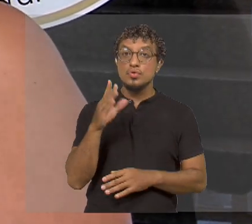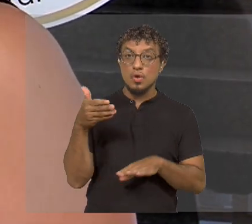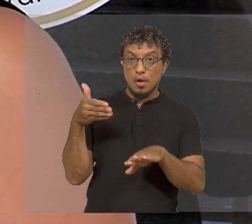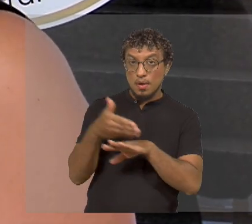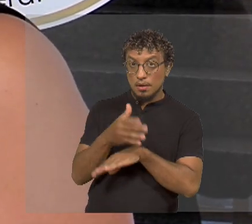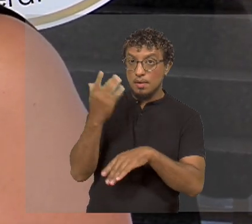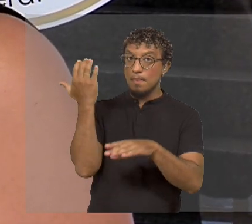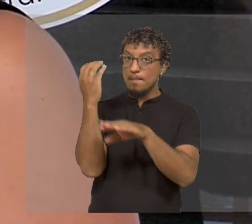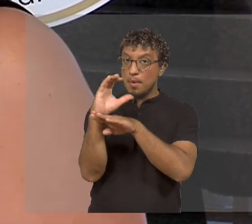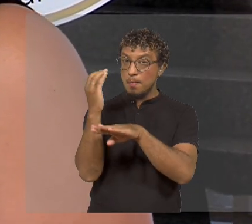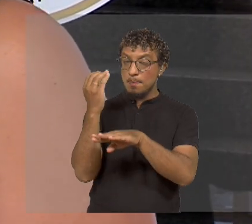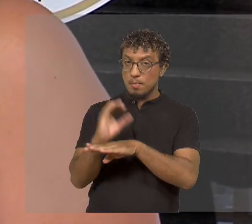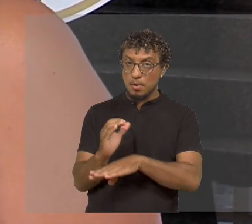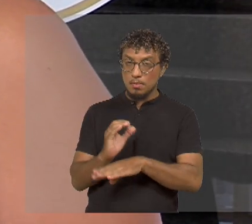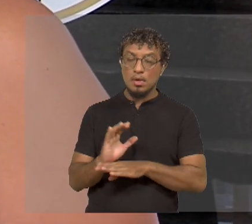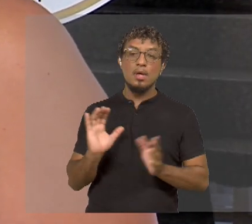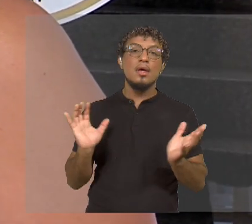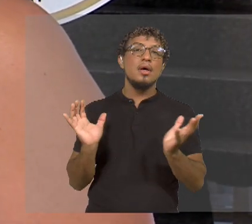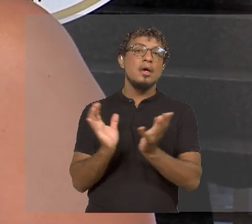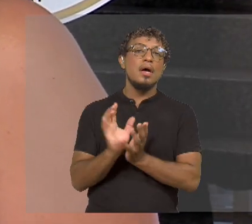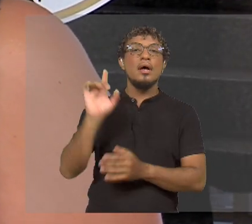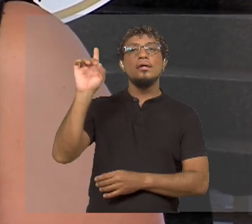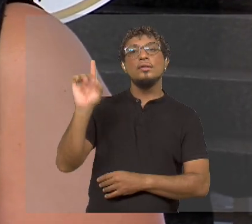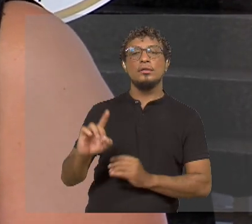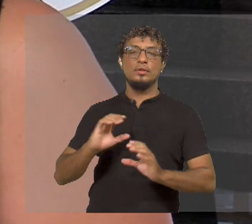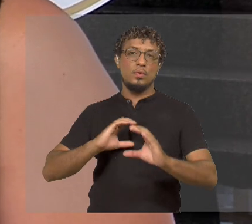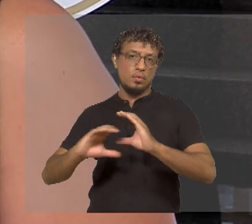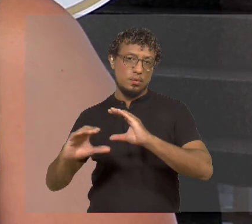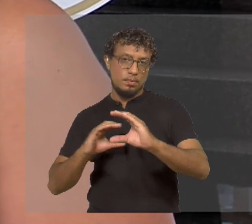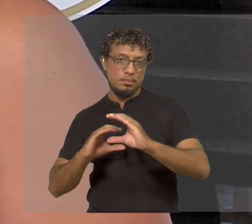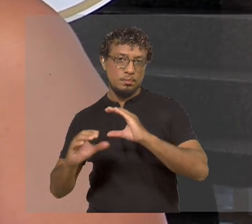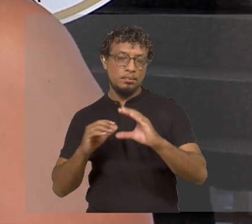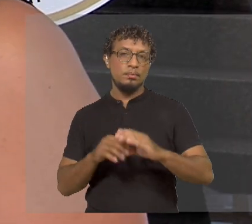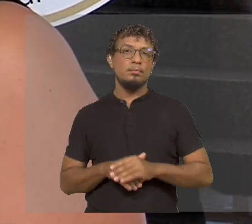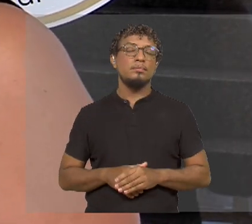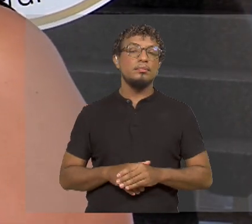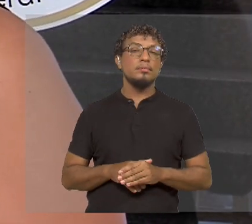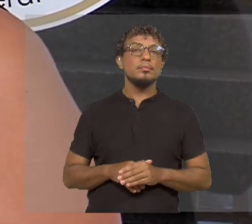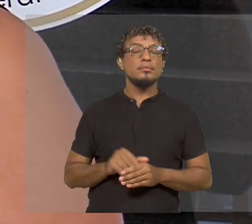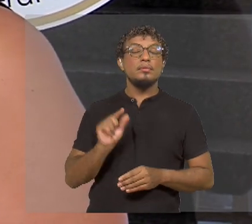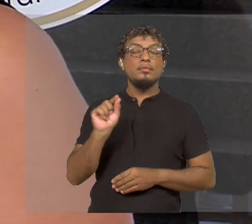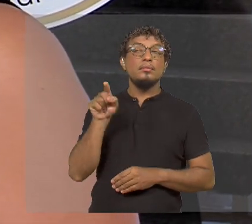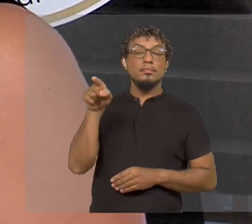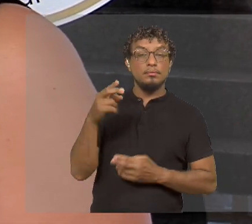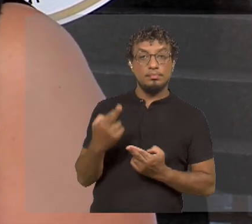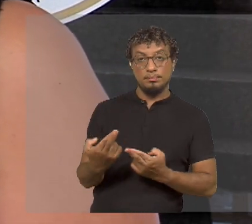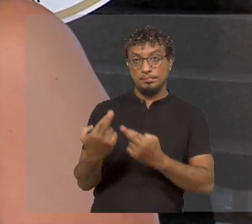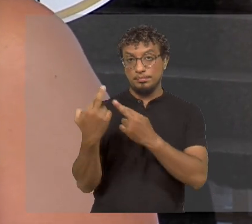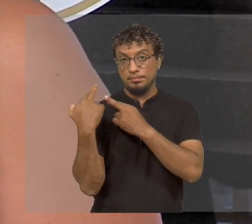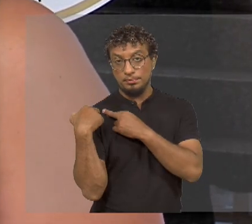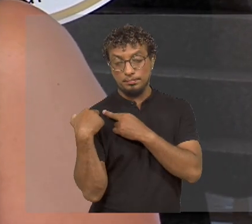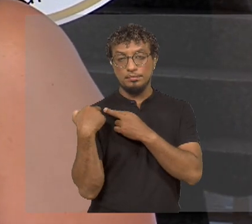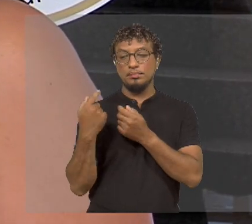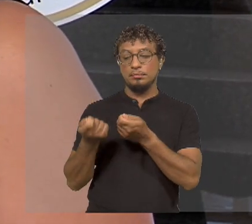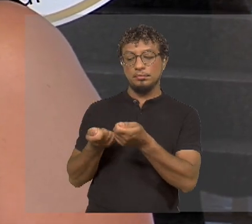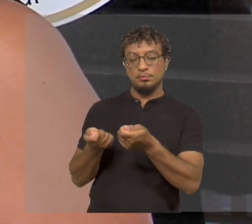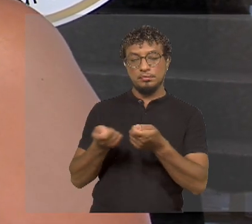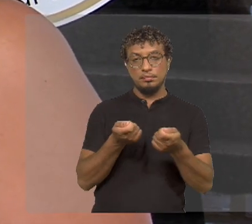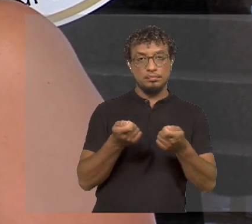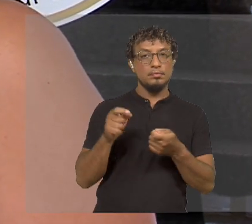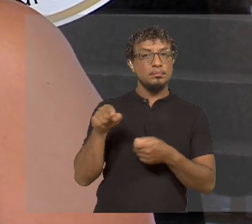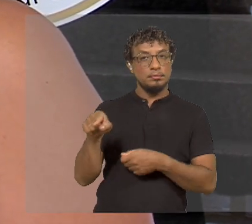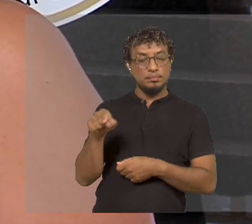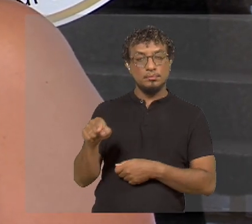acesso para as postagens é a diretoria de comunicação e quem está justamente gerenciando esse